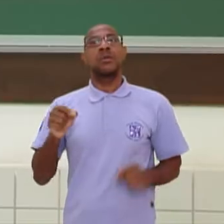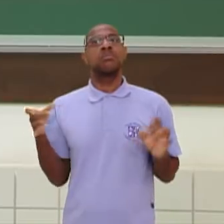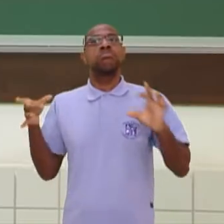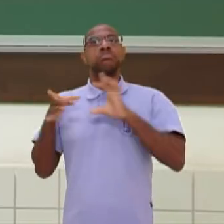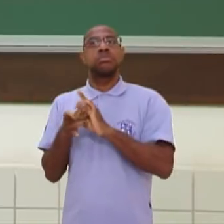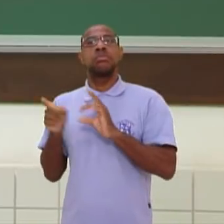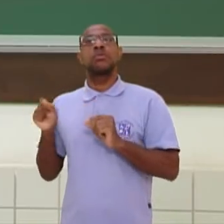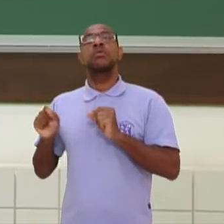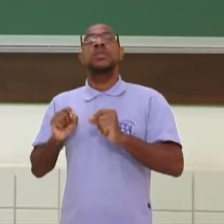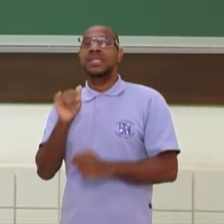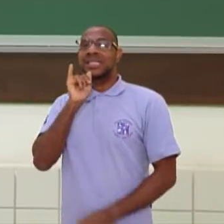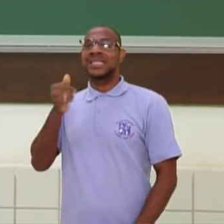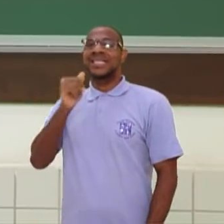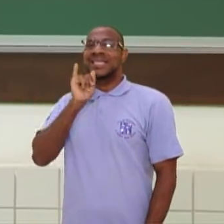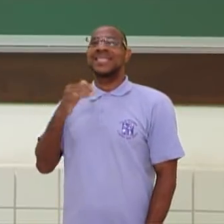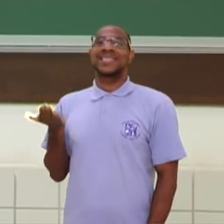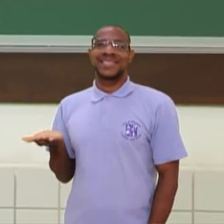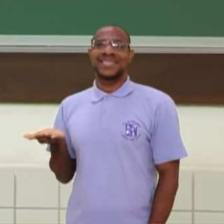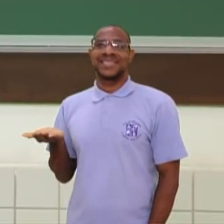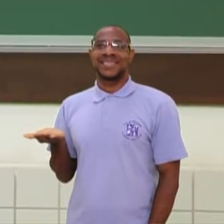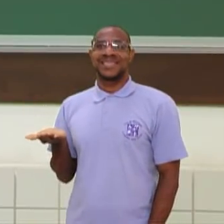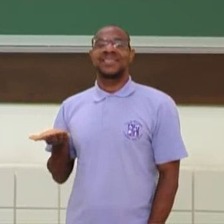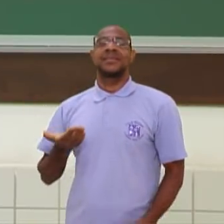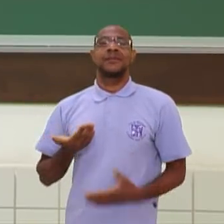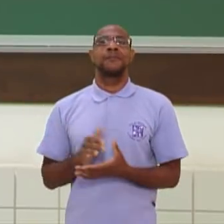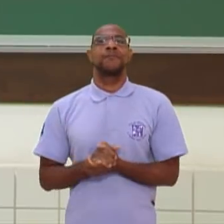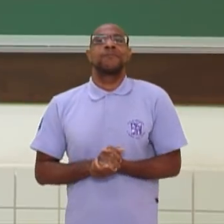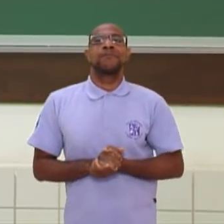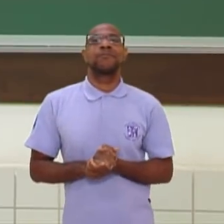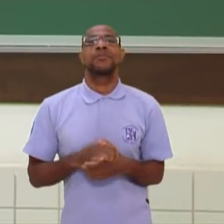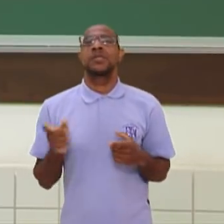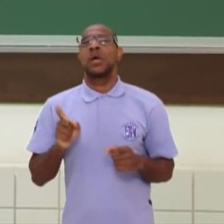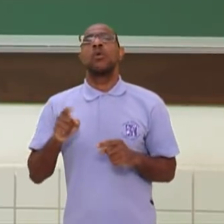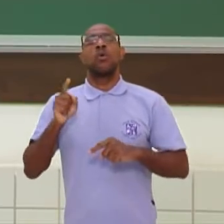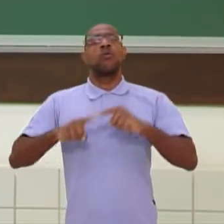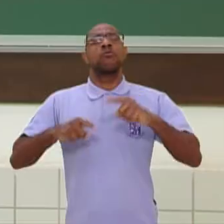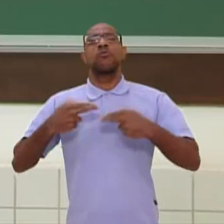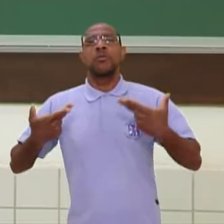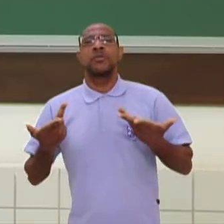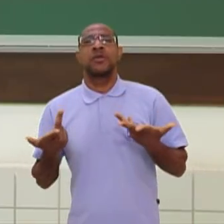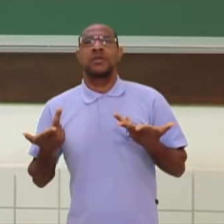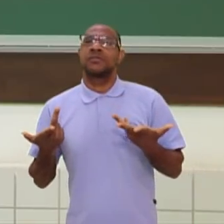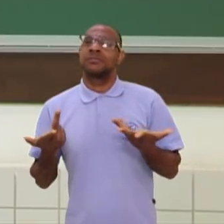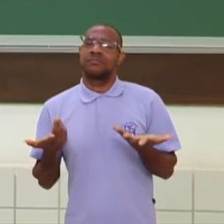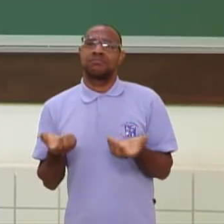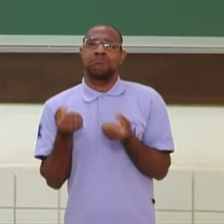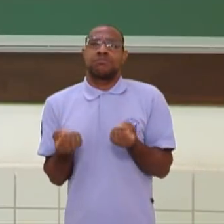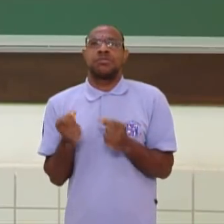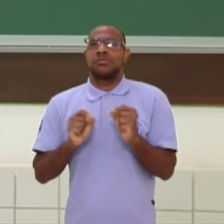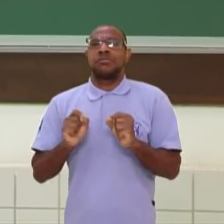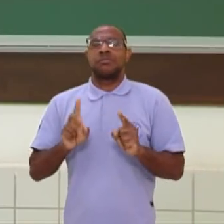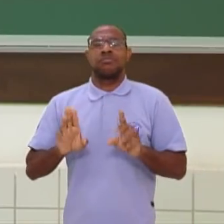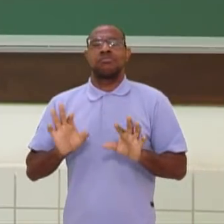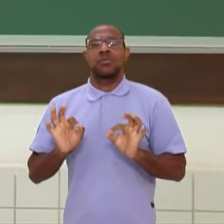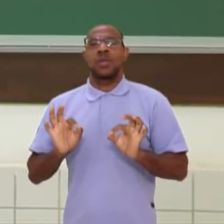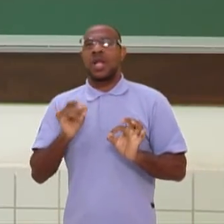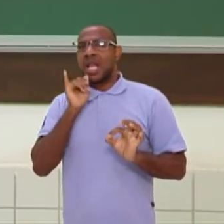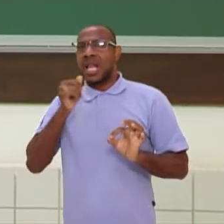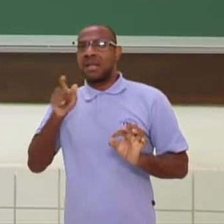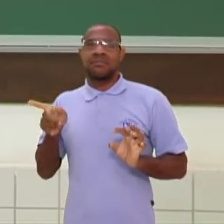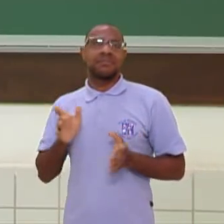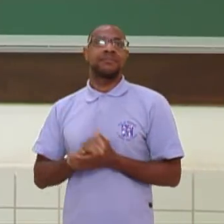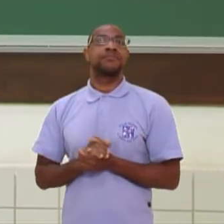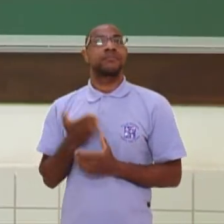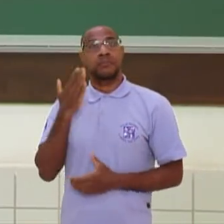tem por intermédio de energia. Você transporta energia e não objeto, carga, matéria. Então é só energia que a gente vai ter lá.